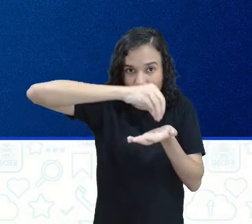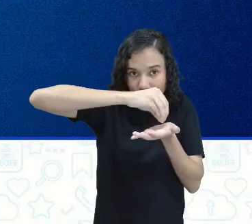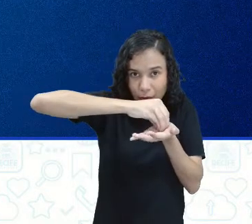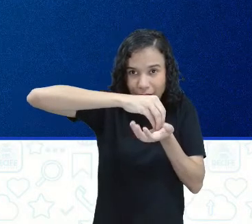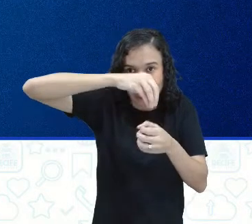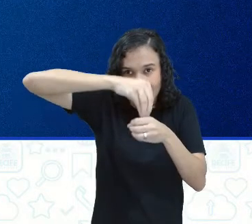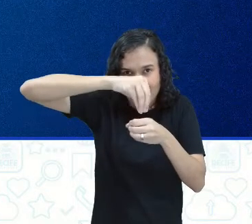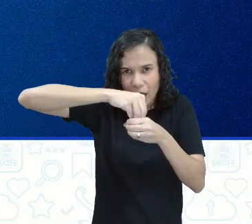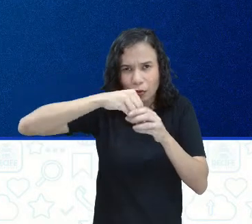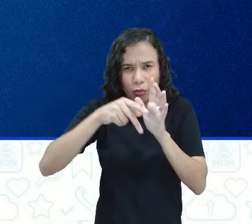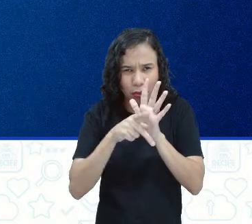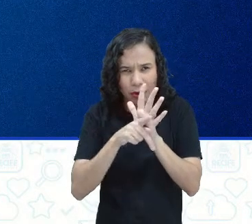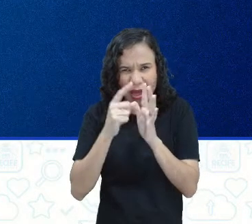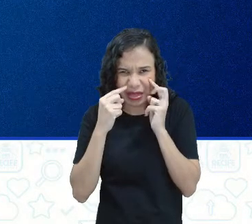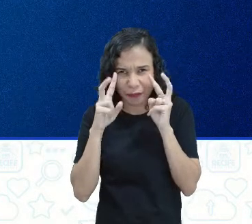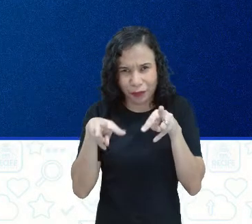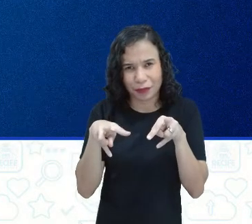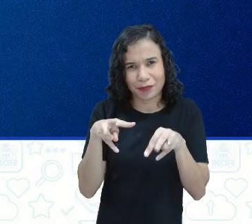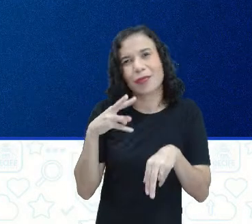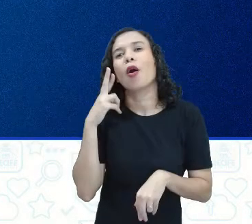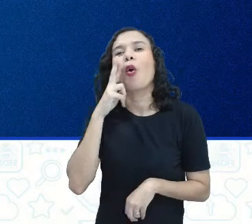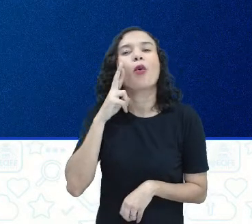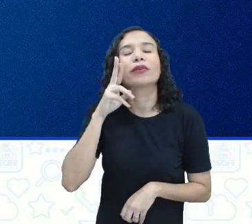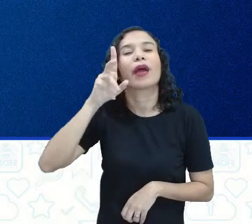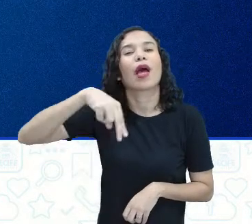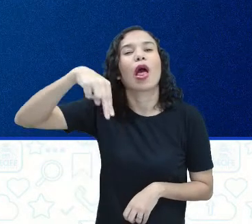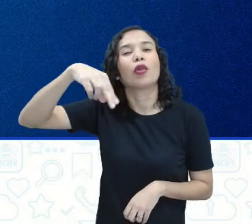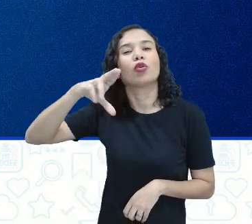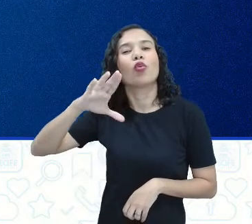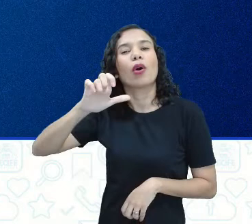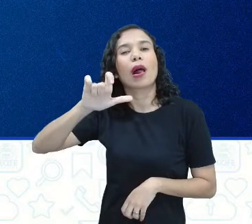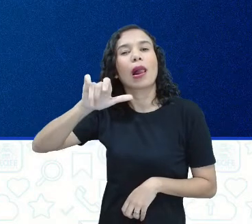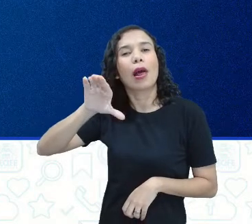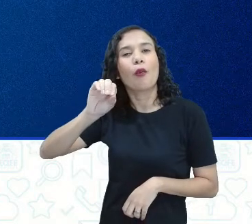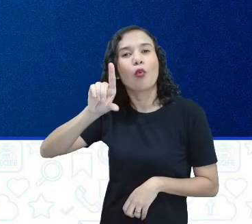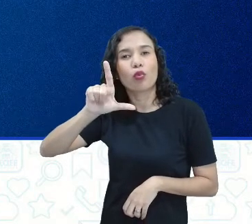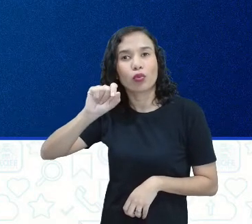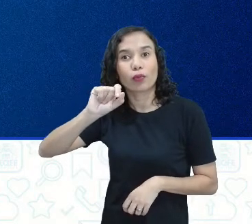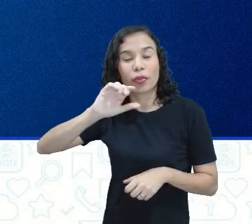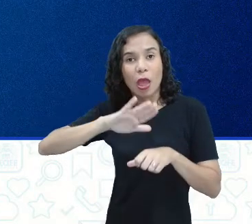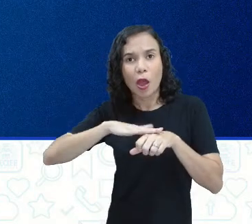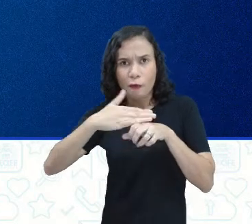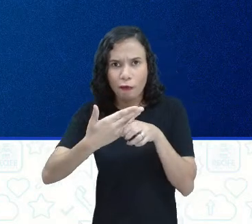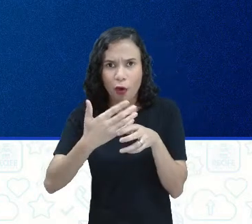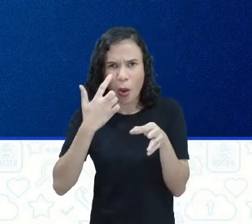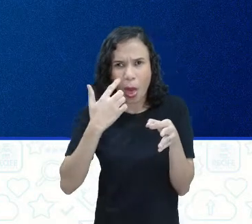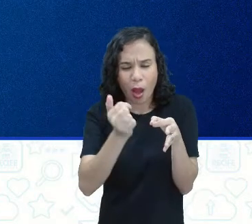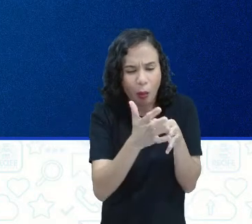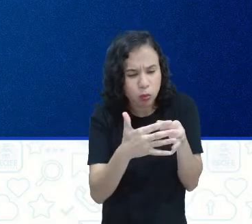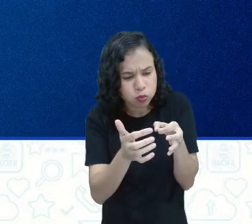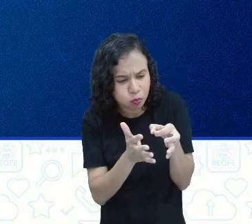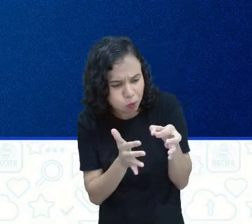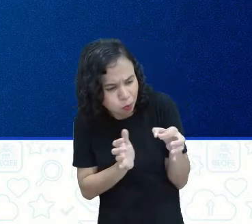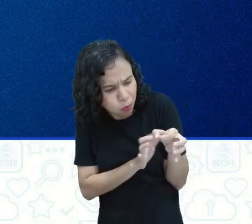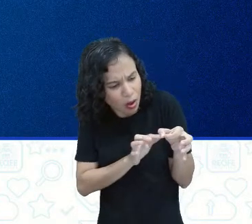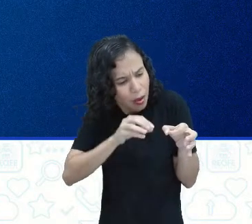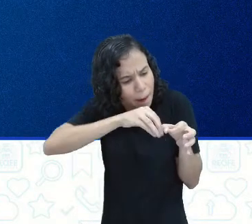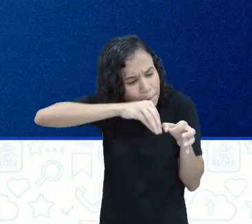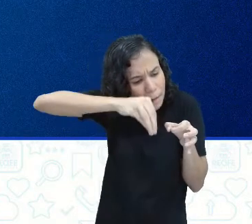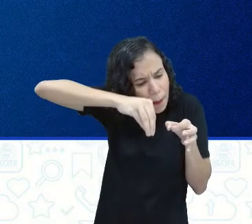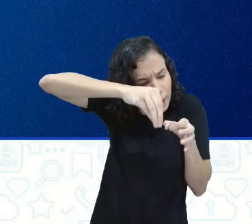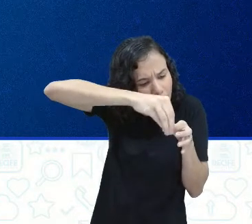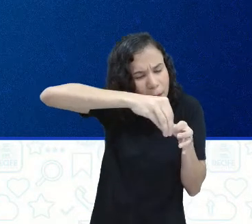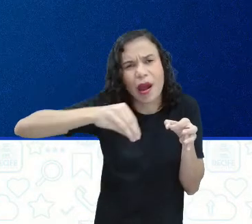tá? Tá dentro do núcleo. E fora, vocês estão vendo que tem umas estruturas, né? Uma estrutura rosinha, umas